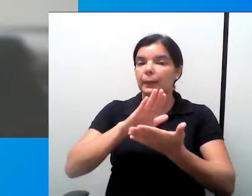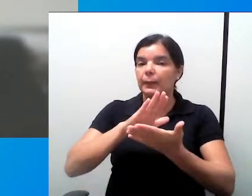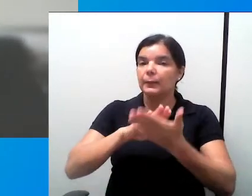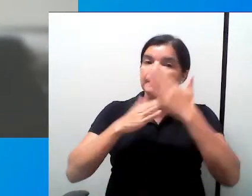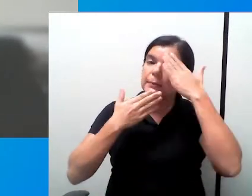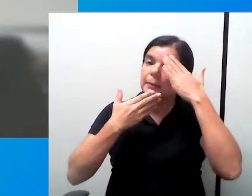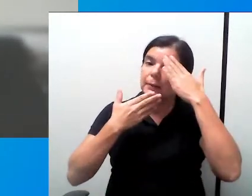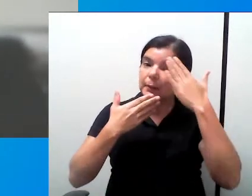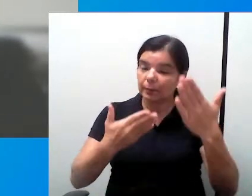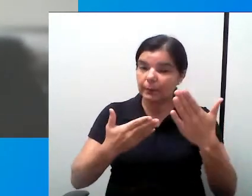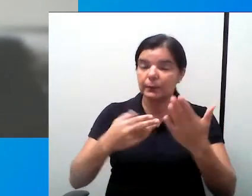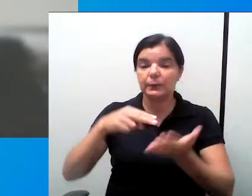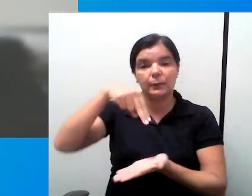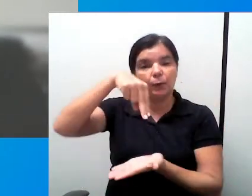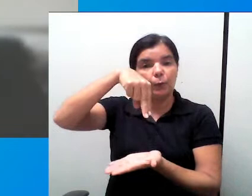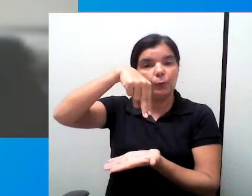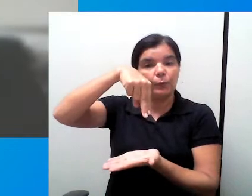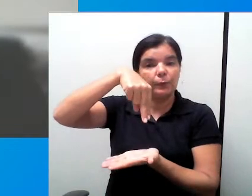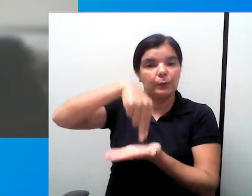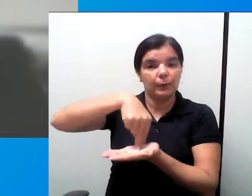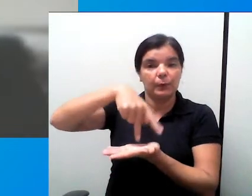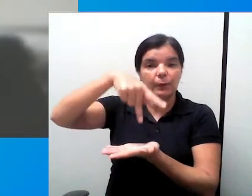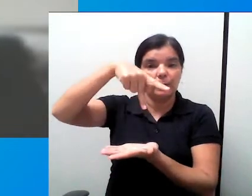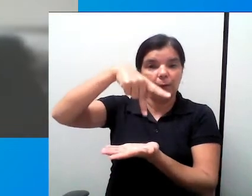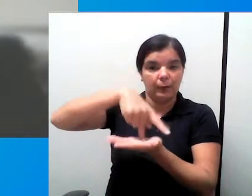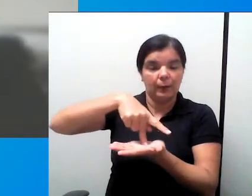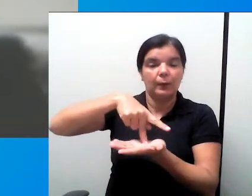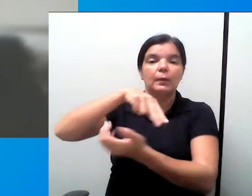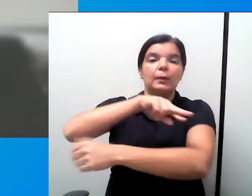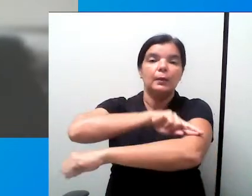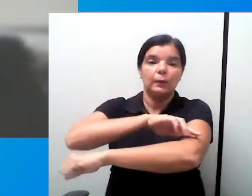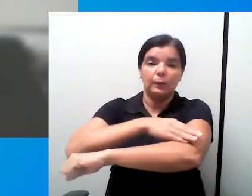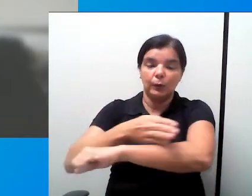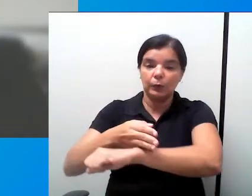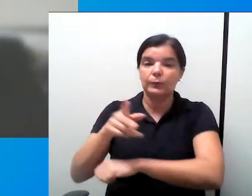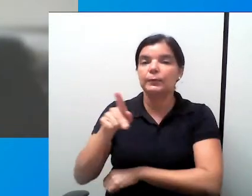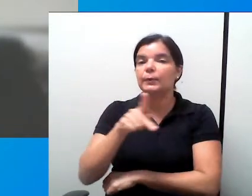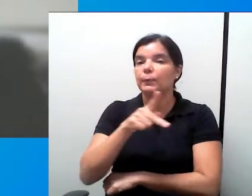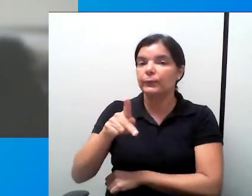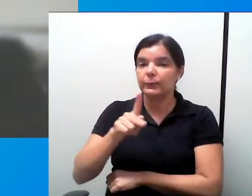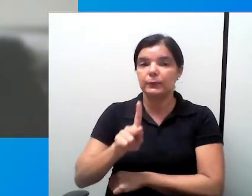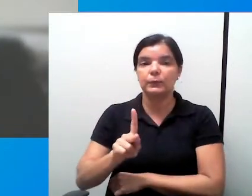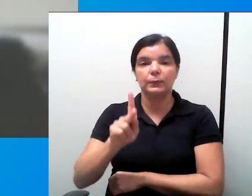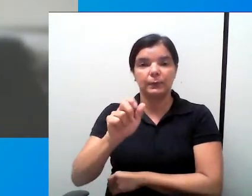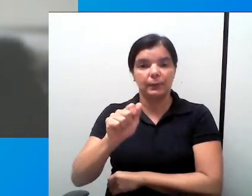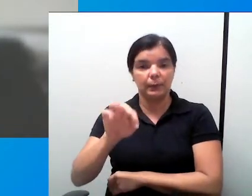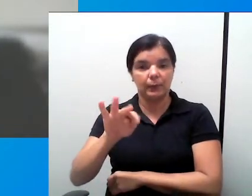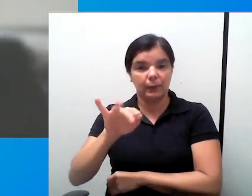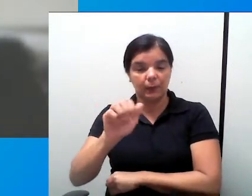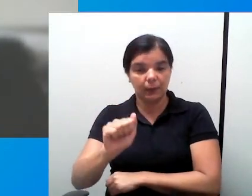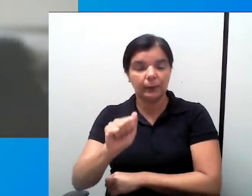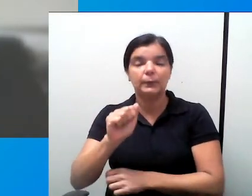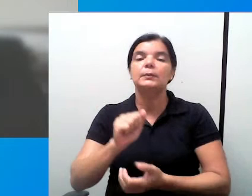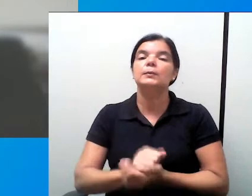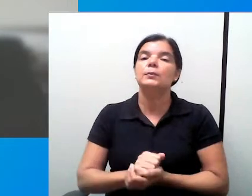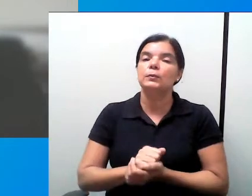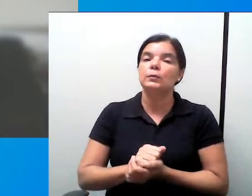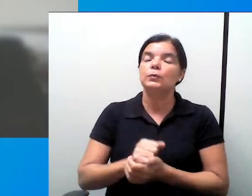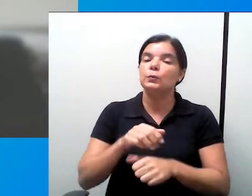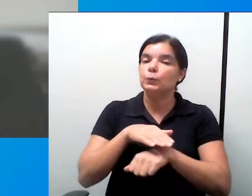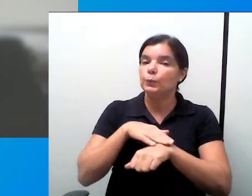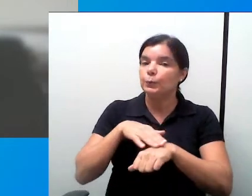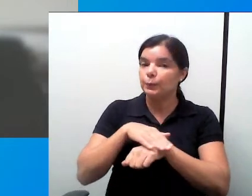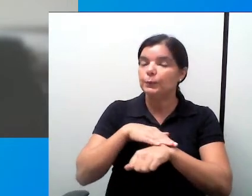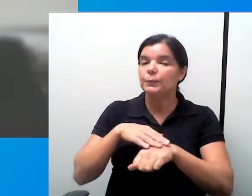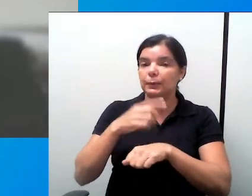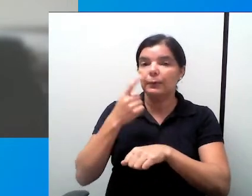ao NAPNE, do Campus Rio Branco, a professora Kátia, que conversou e agendou todos